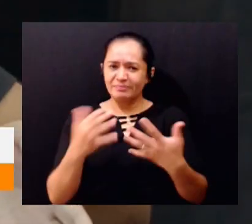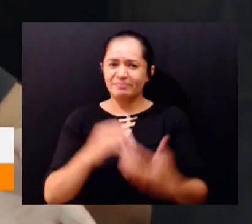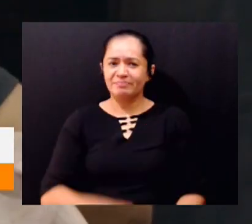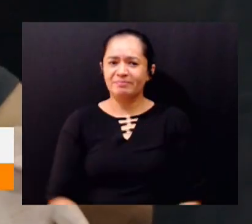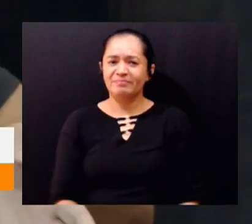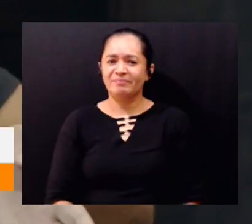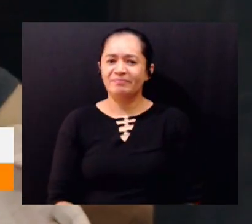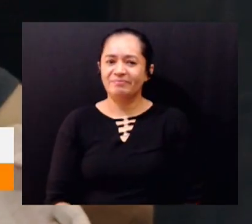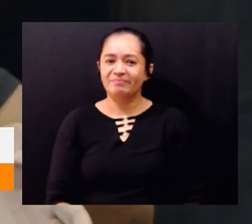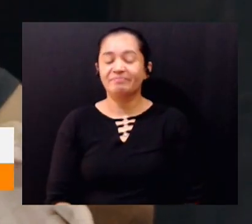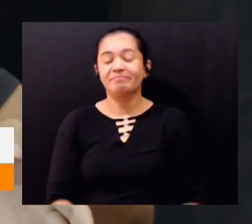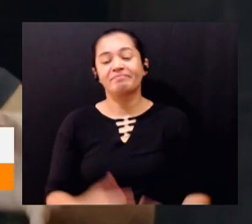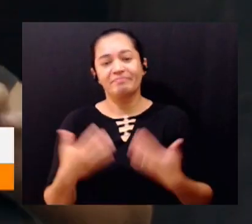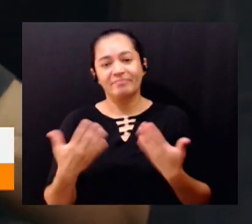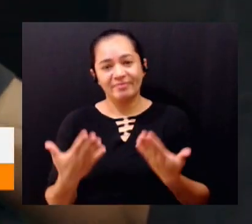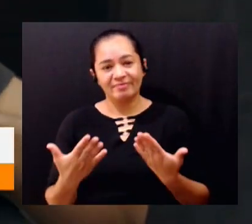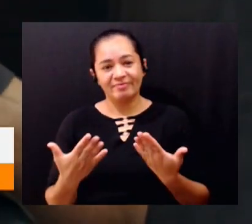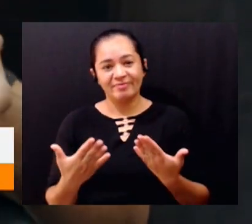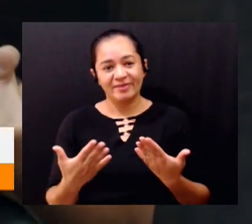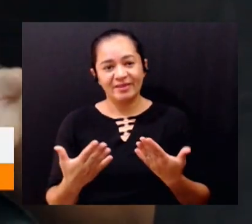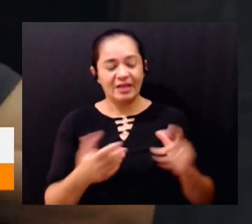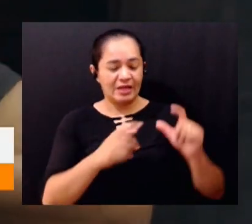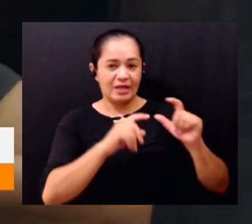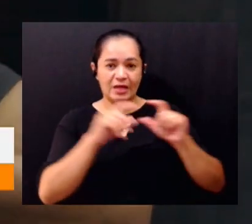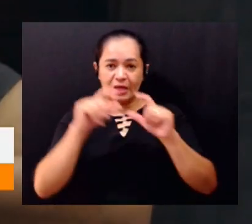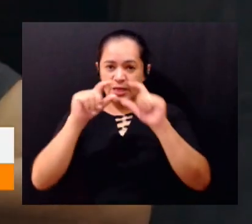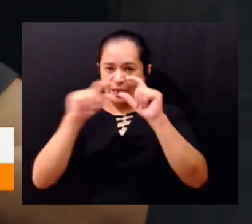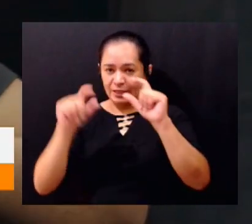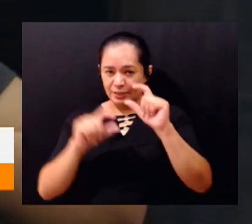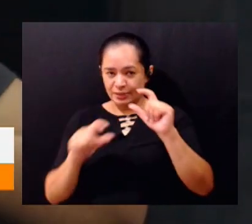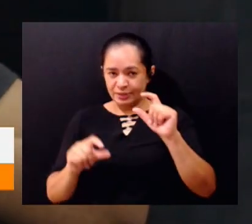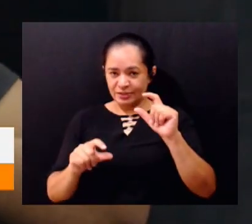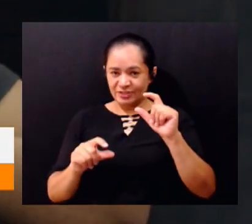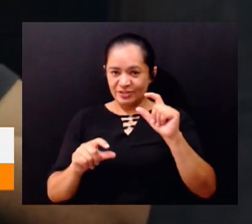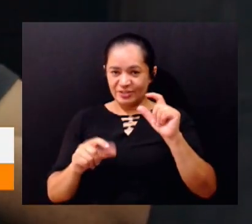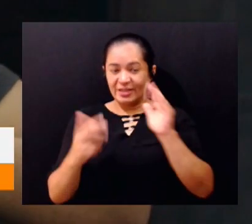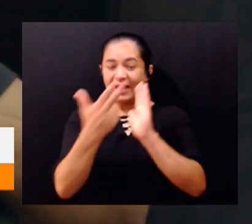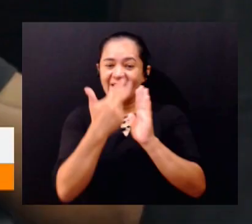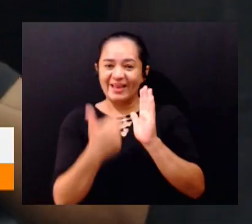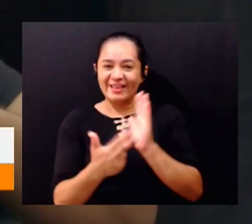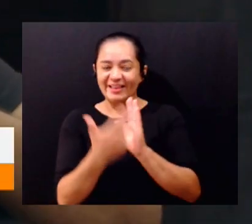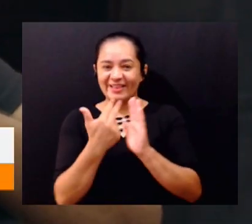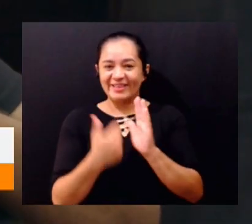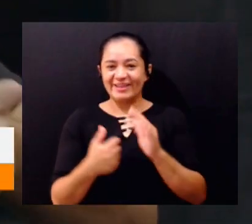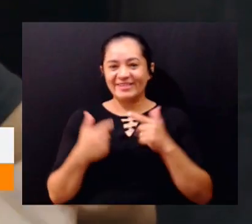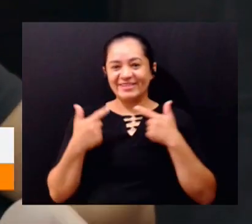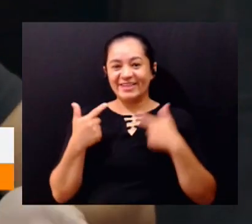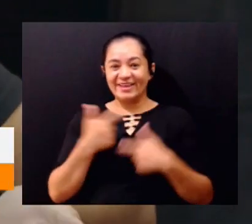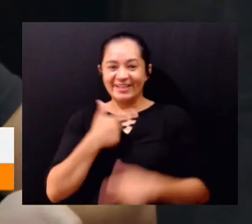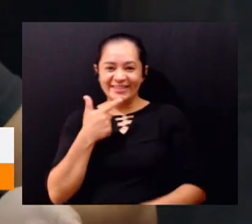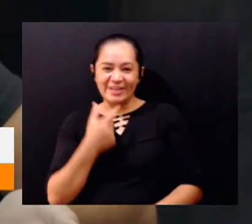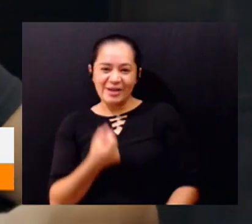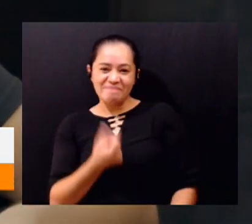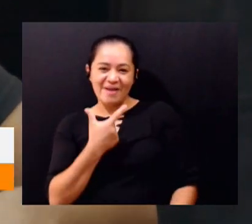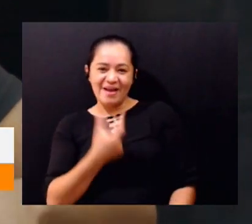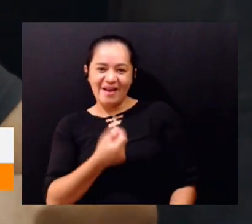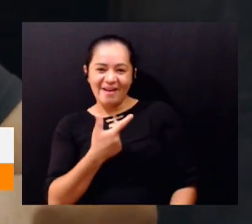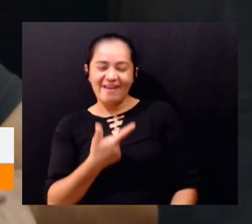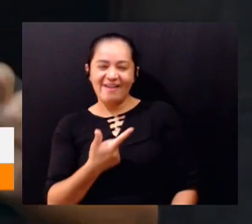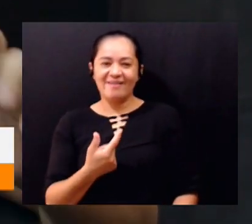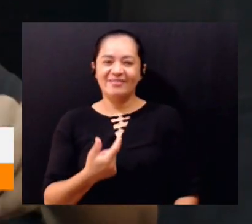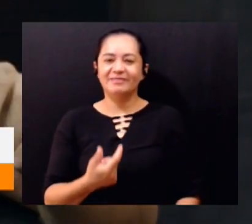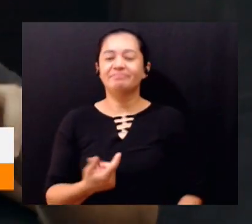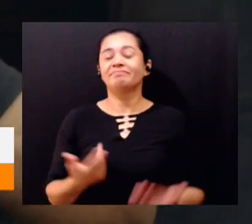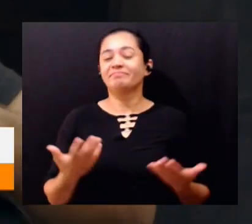humor, né? E basicamente, assim, a mídia que tinha mais comum, antigamente, eram os jornais. Então